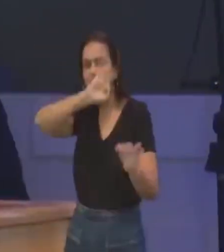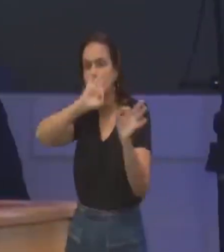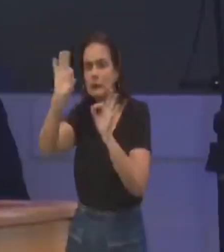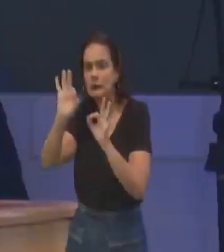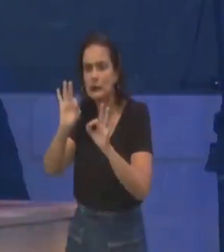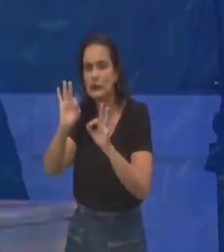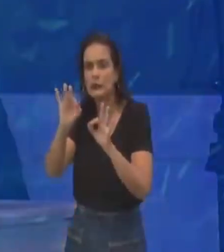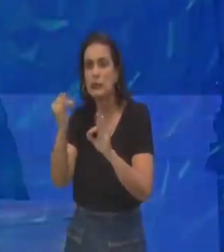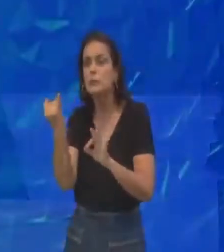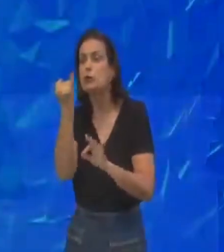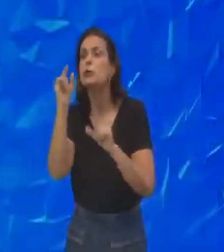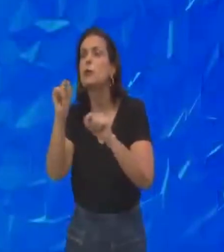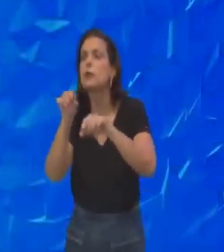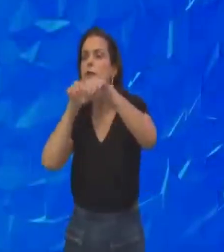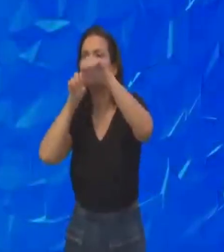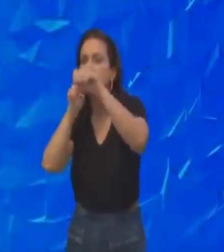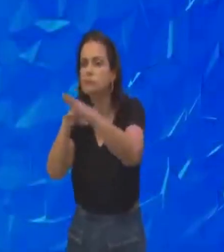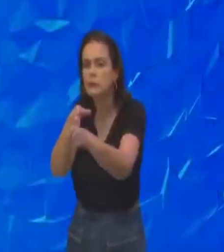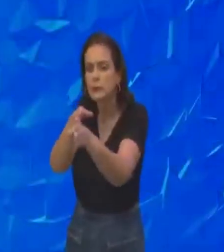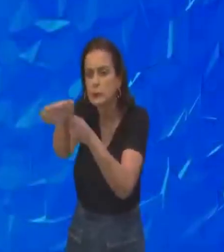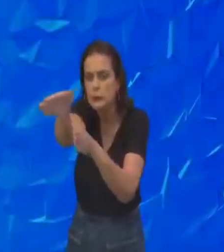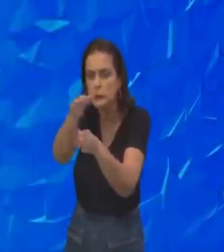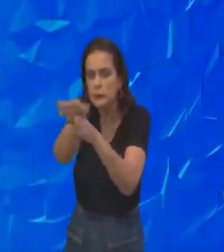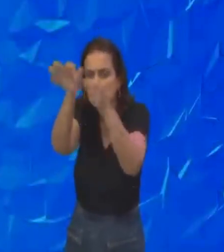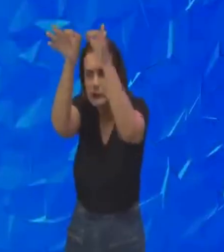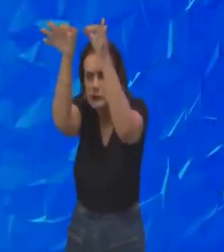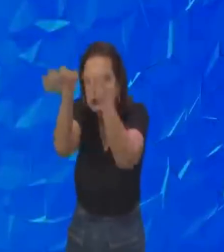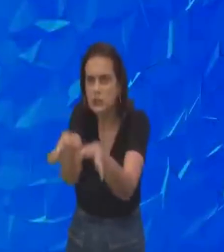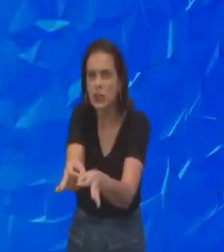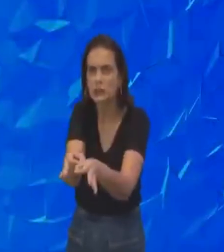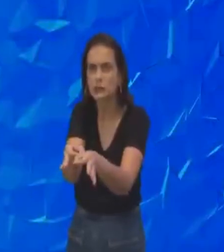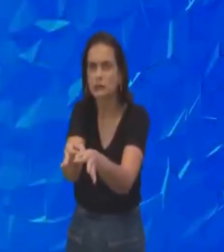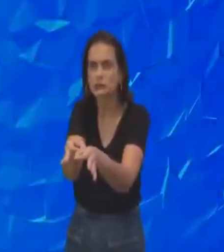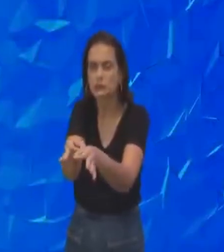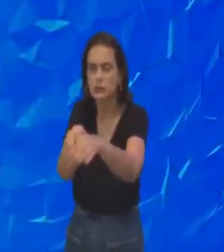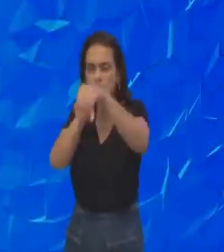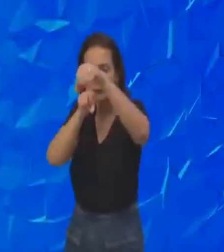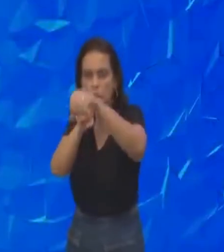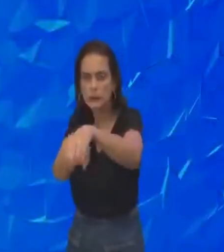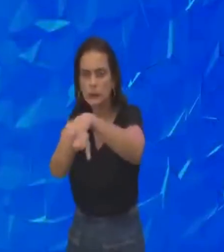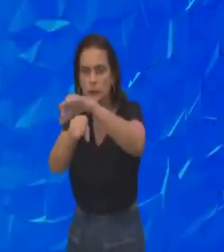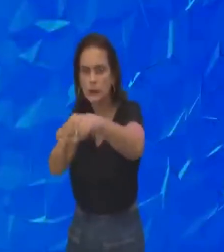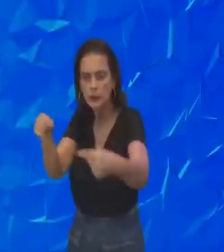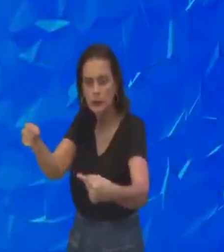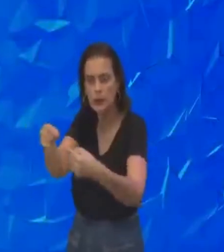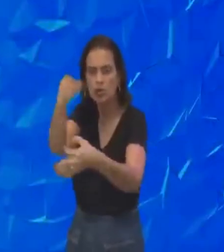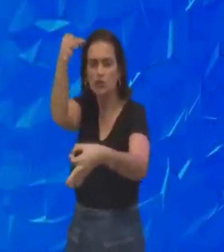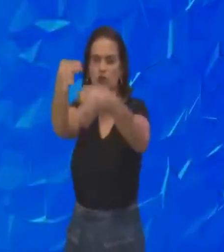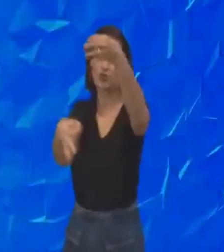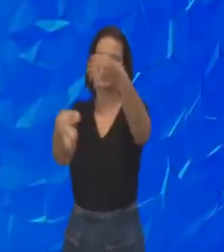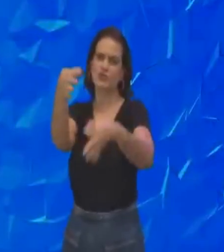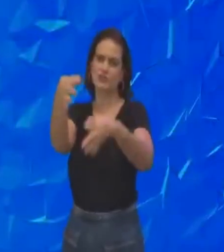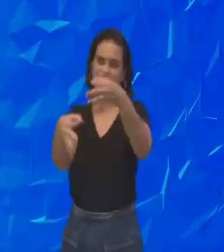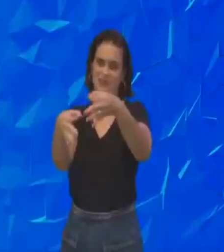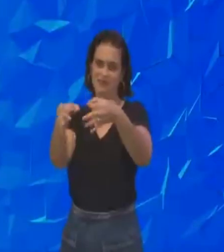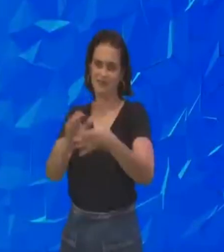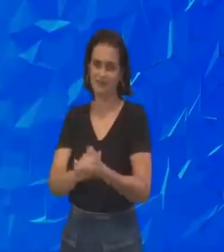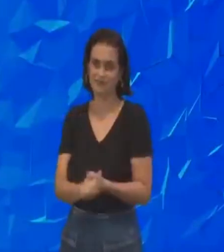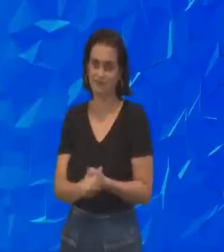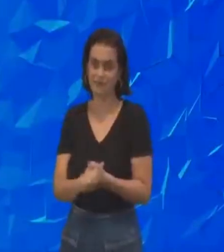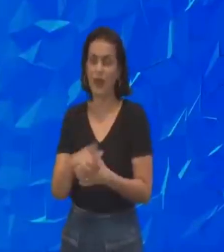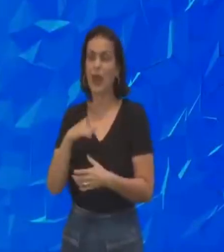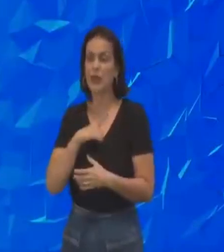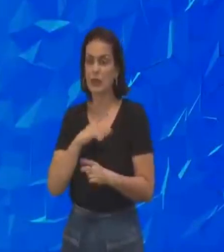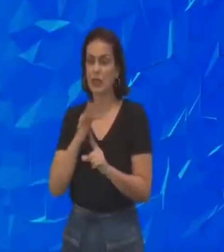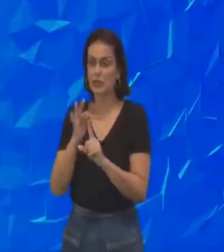ensino, para a repreensão, para a correção, para a educação na justiça. Nós temos aqui,